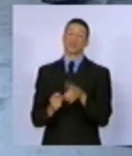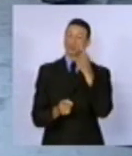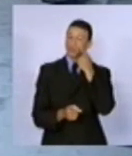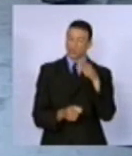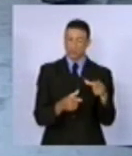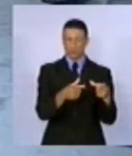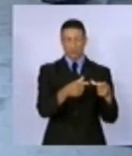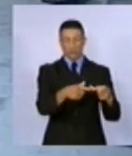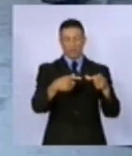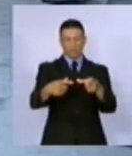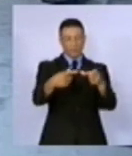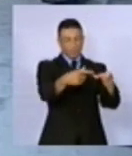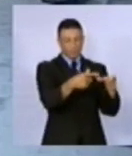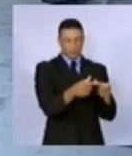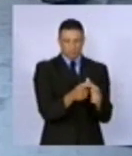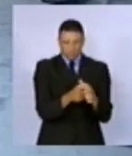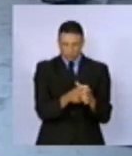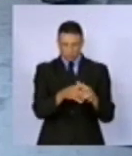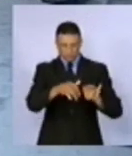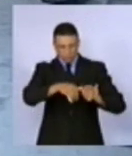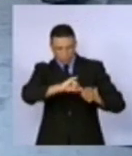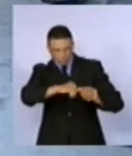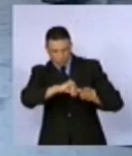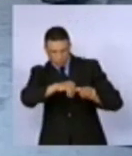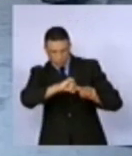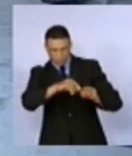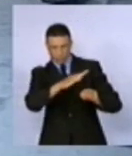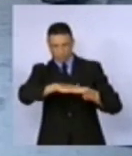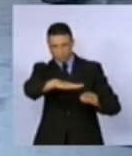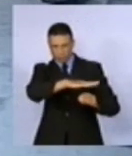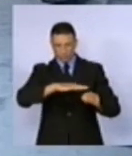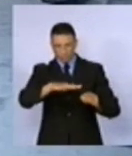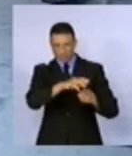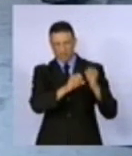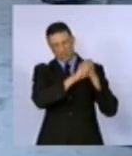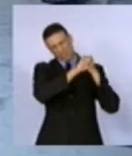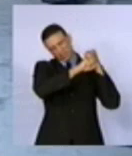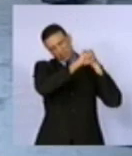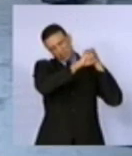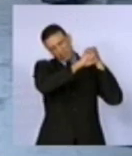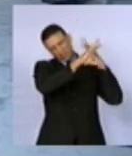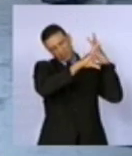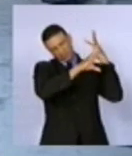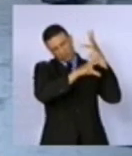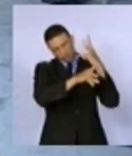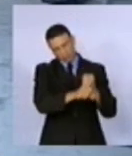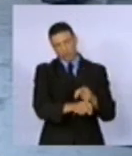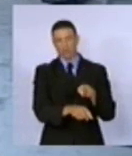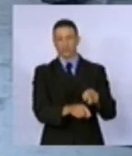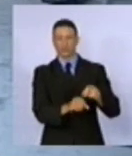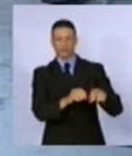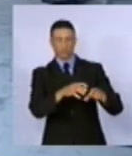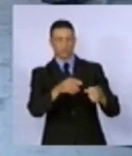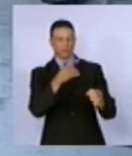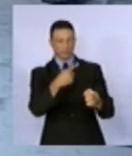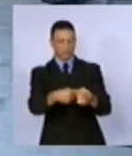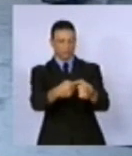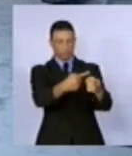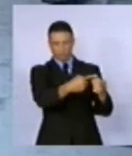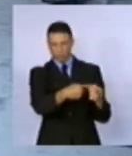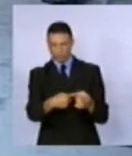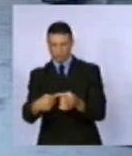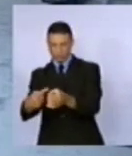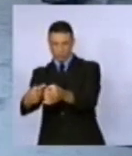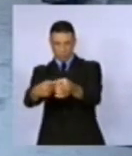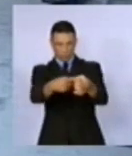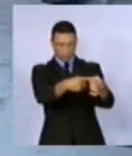nas quais a atividade sucroenergética tem tradição secular é pilar das economias desses municípios e